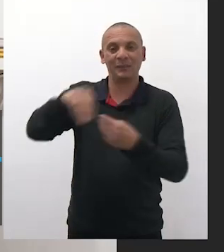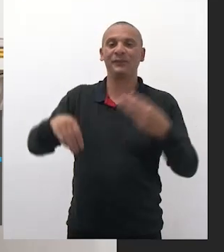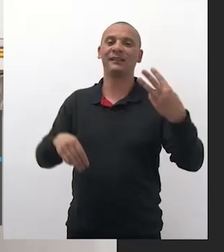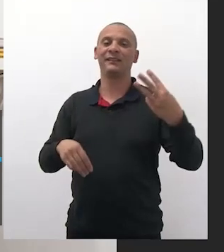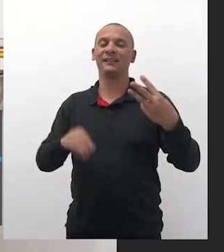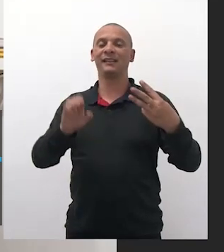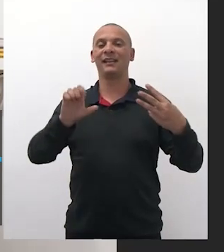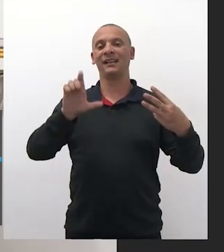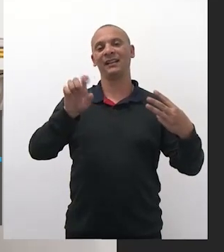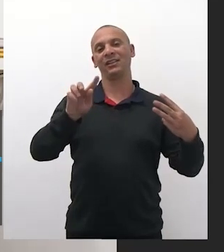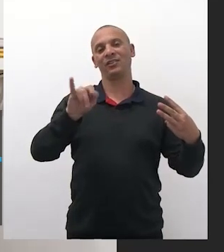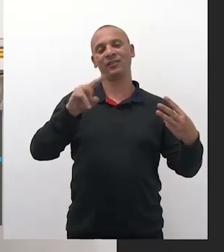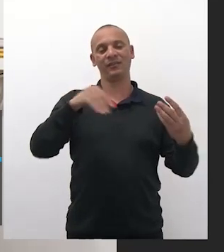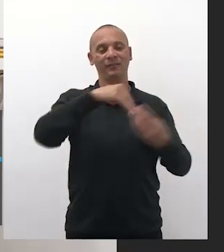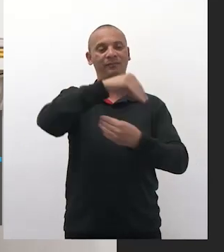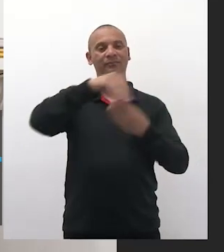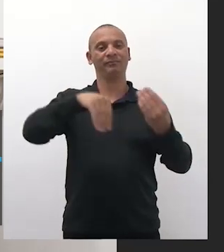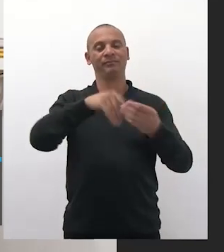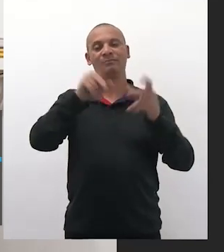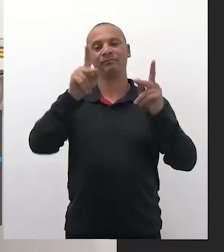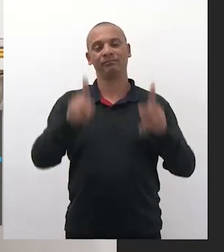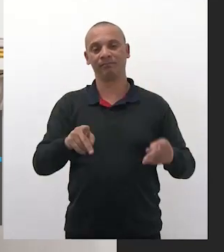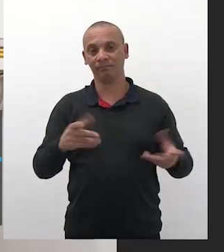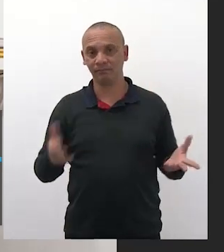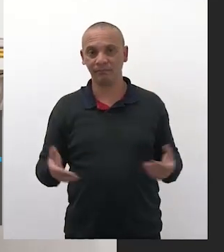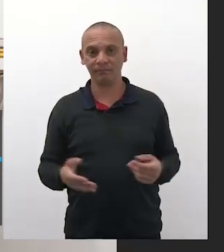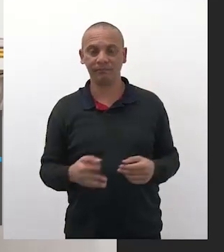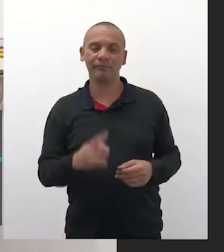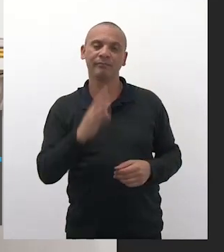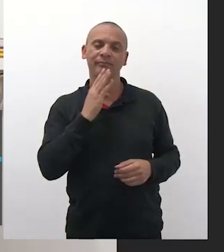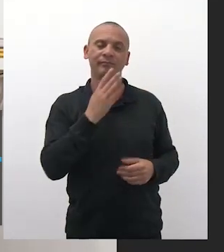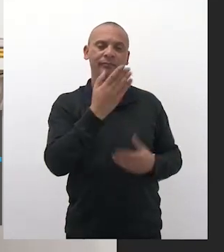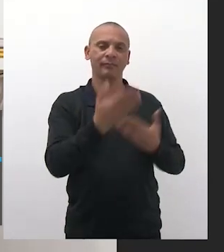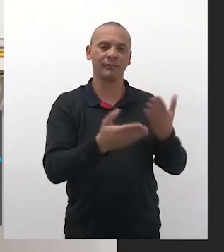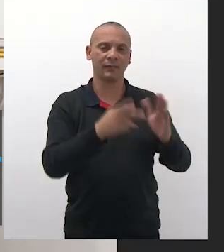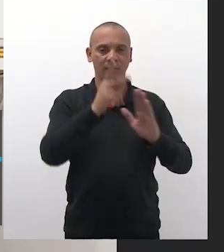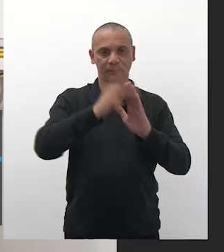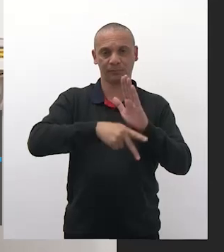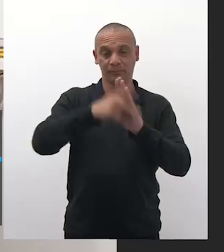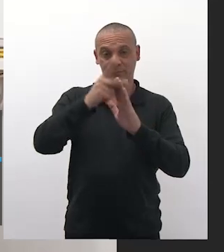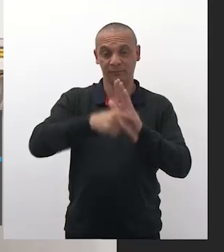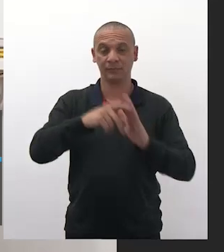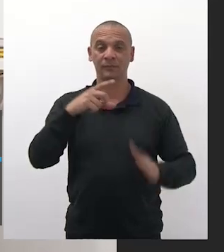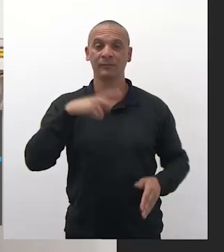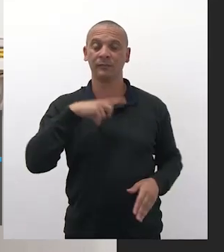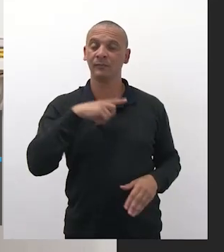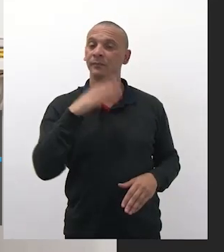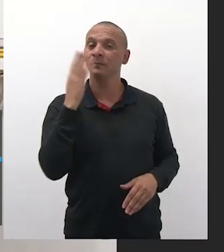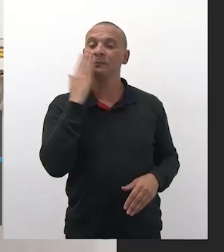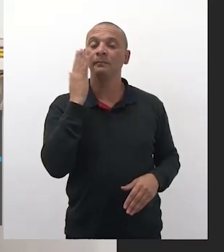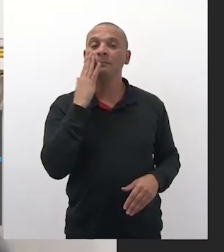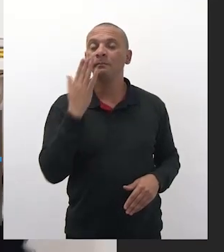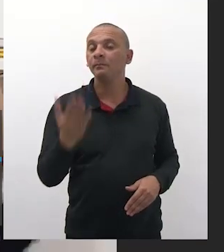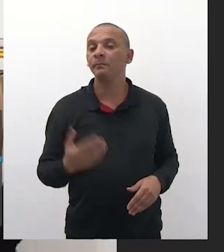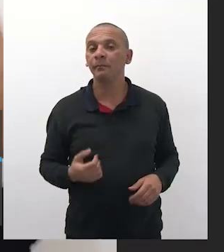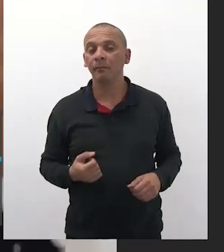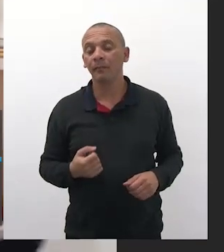séries, né? Você faz a eletiva você faz um projeto de